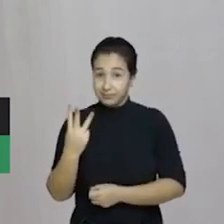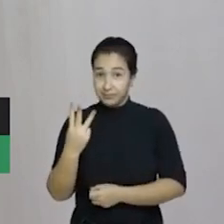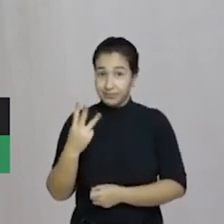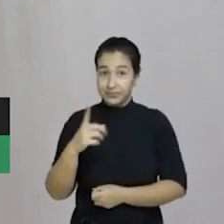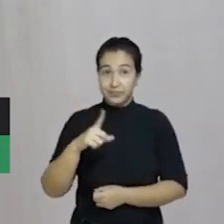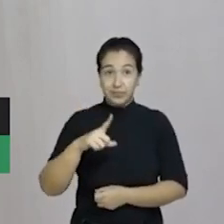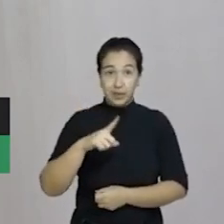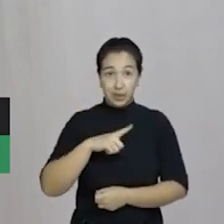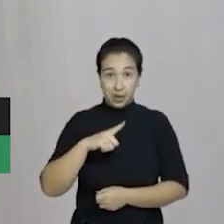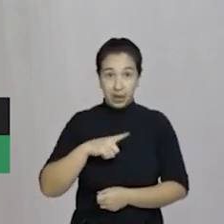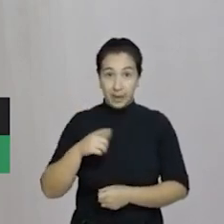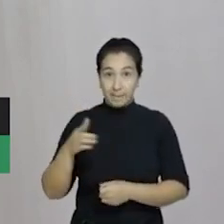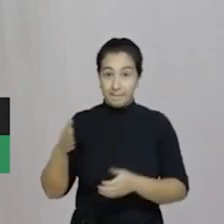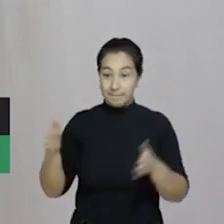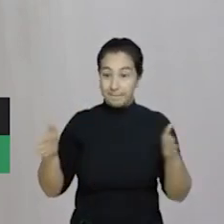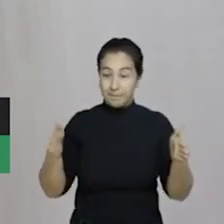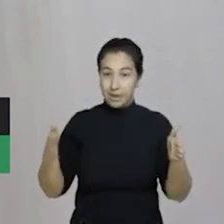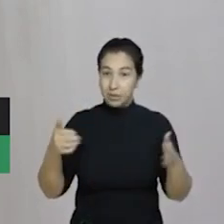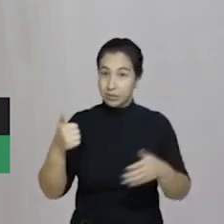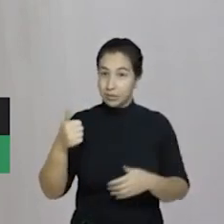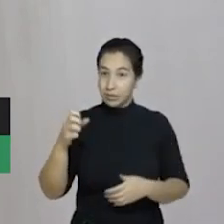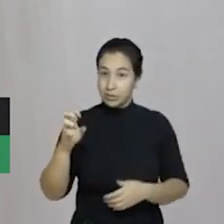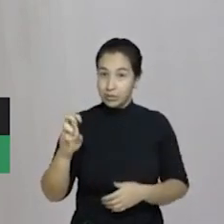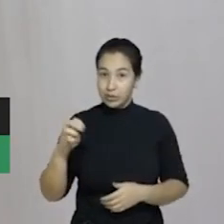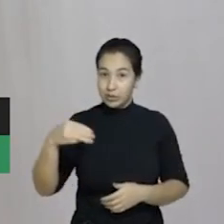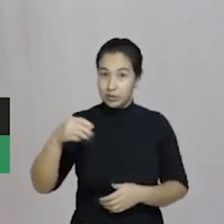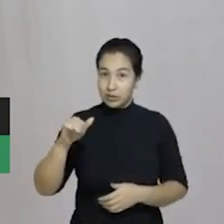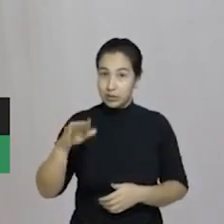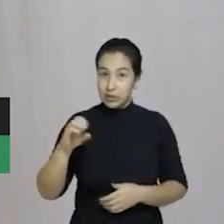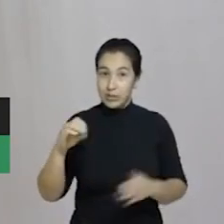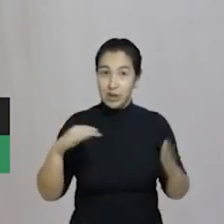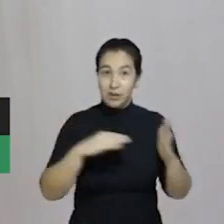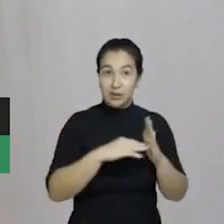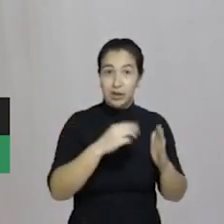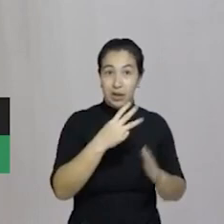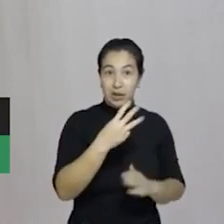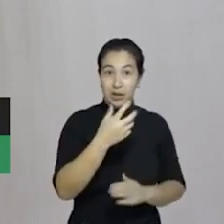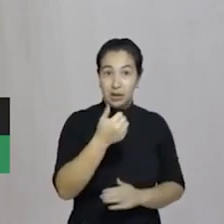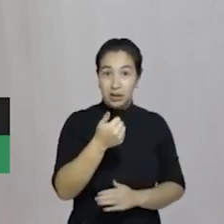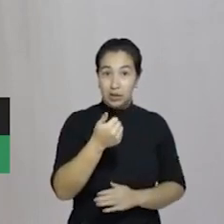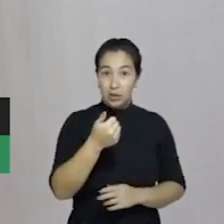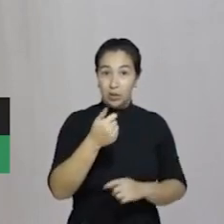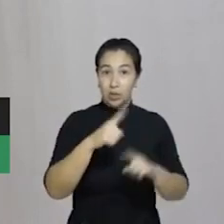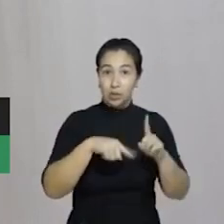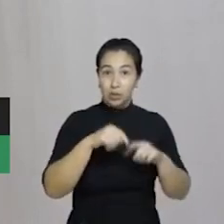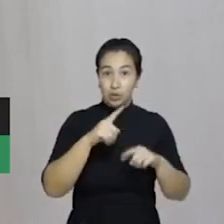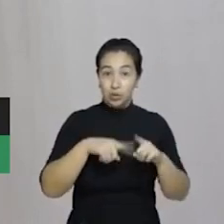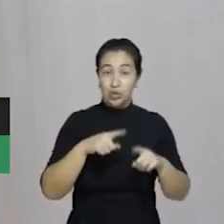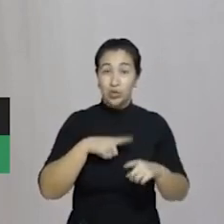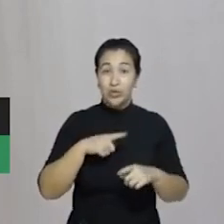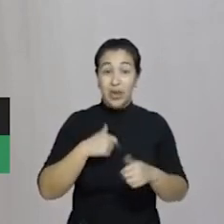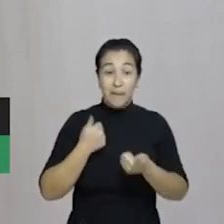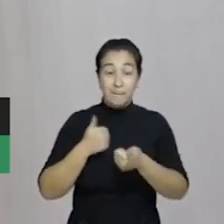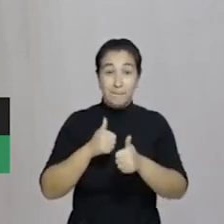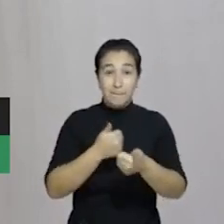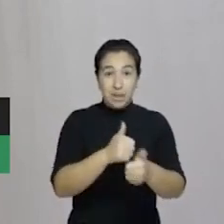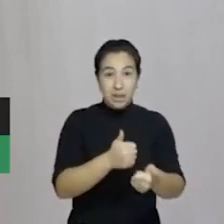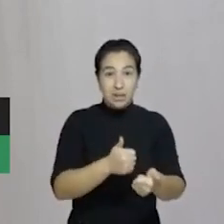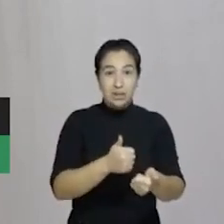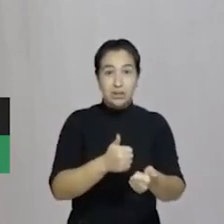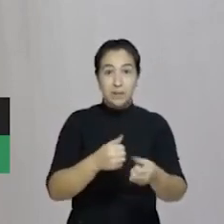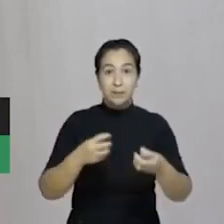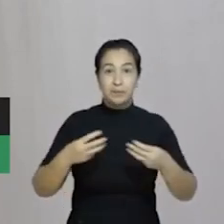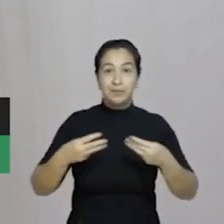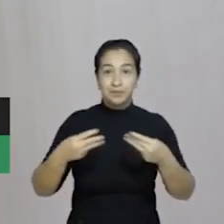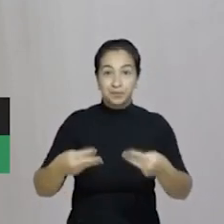Dias 15 de Maio e 31 de Julho sofreu uma perseguição Rasa do Ministério do meio